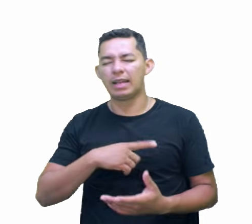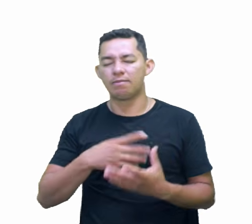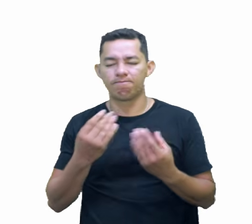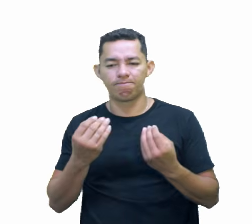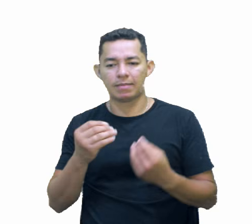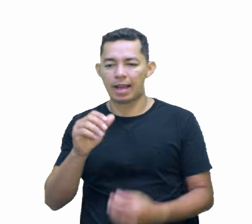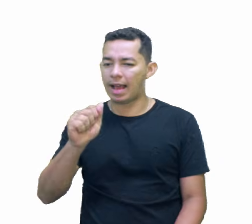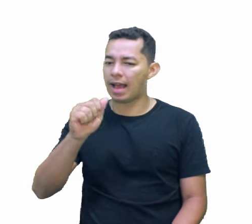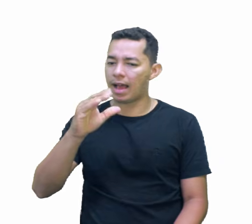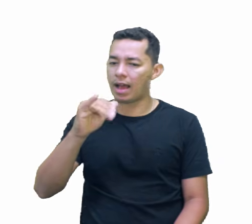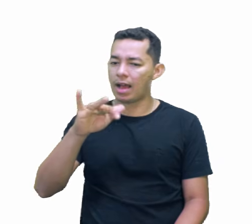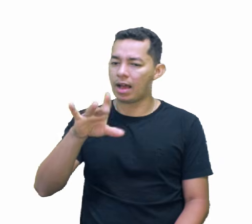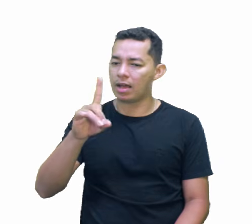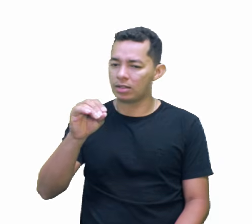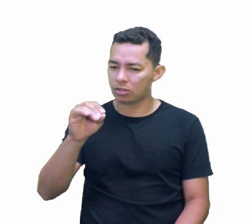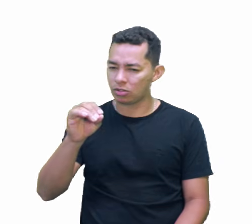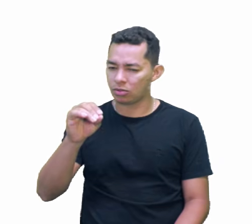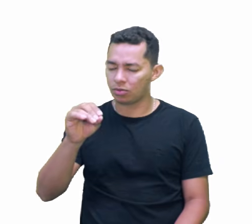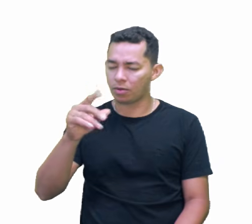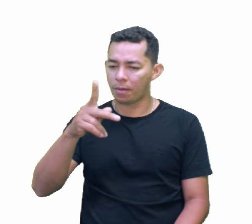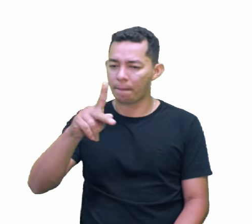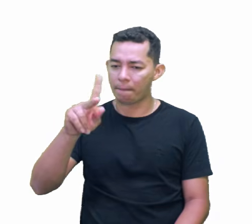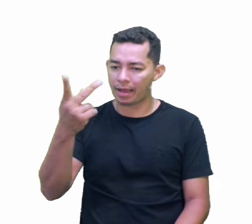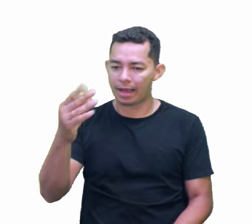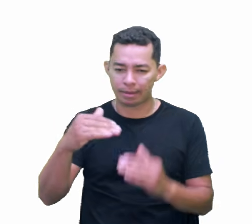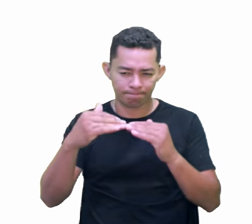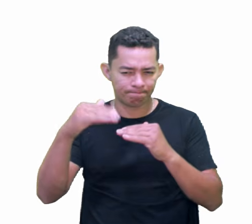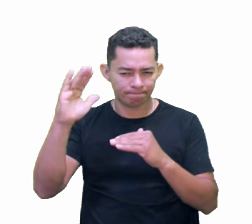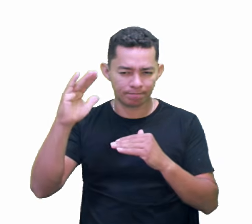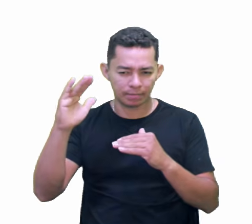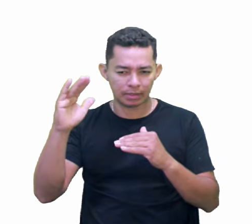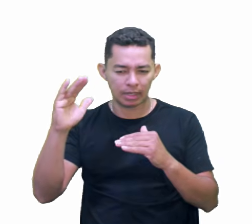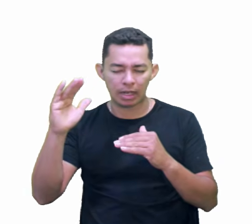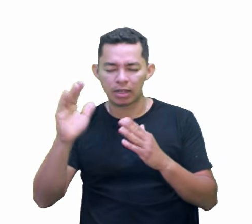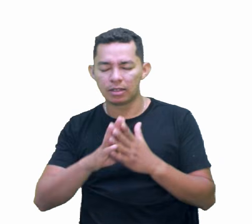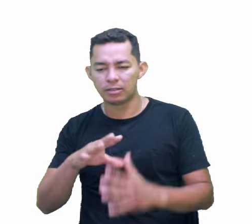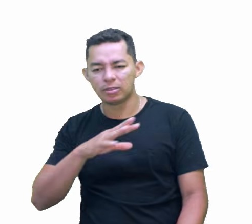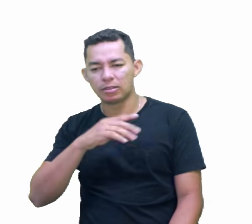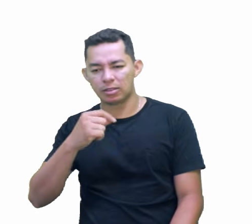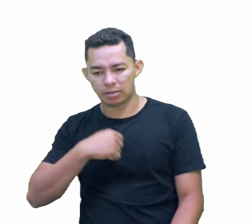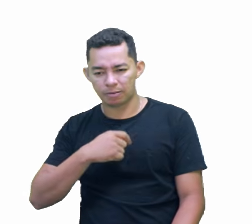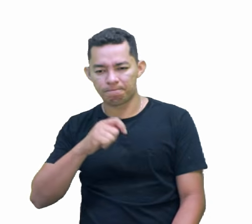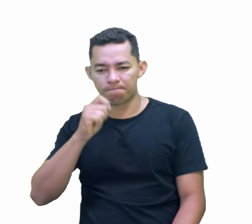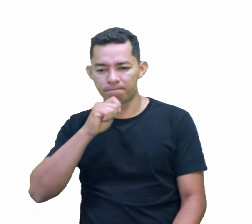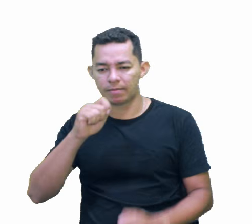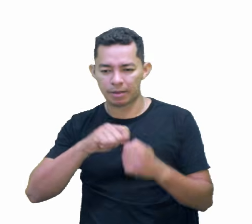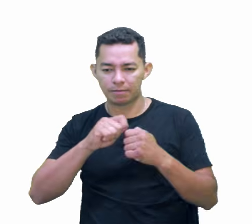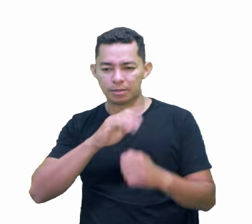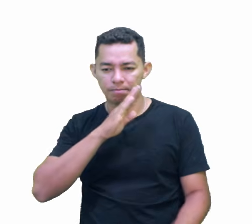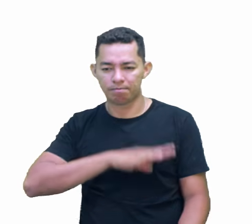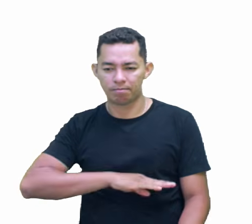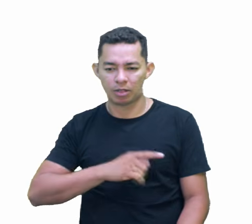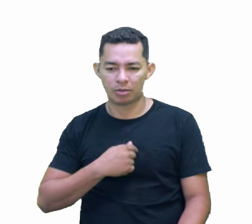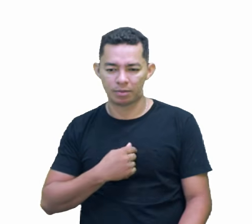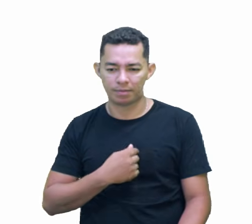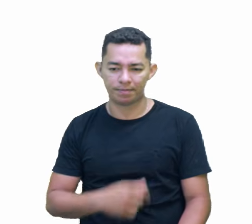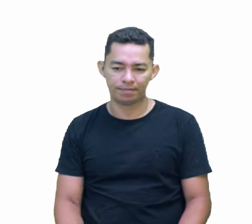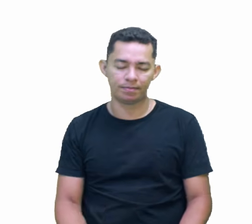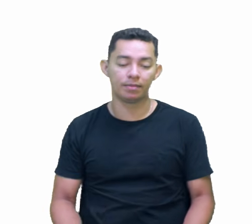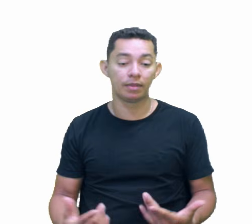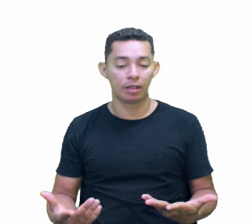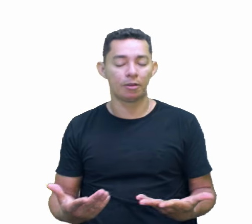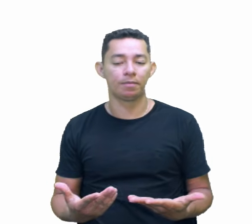ácido, tiver com pH muito ácido, isso vai fazer mal para mim, assim com relação aos outros indivíduos.